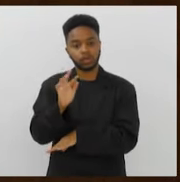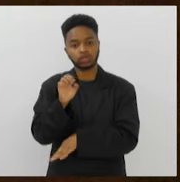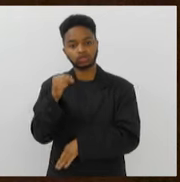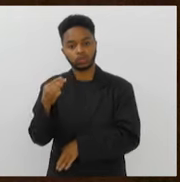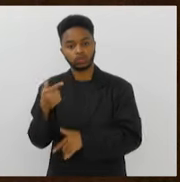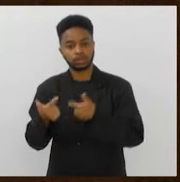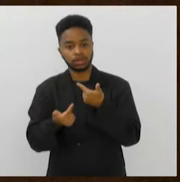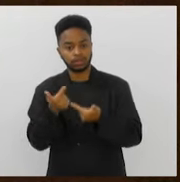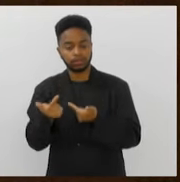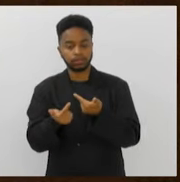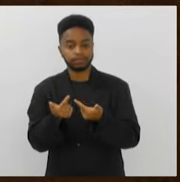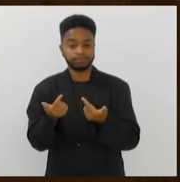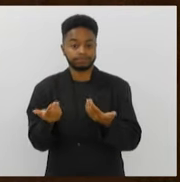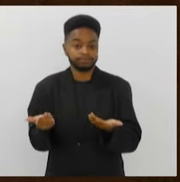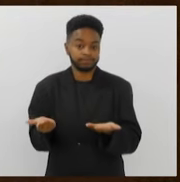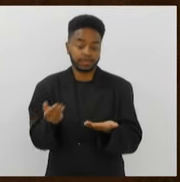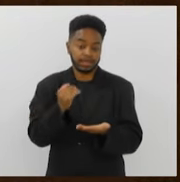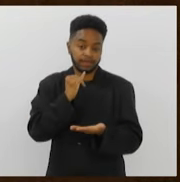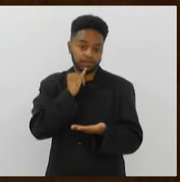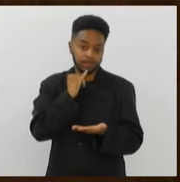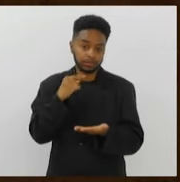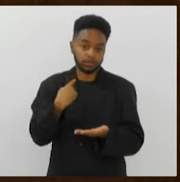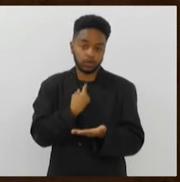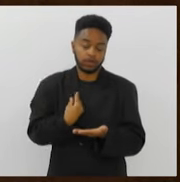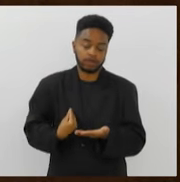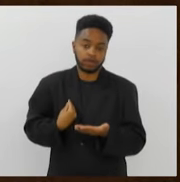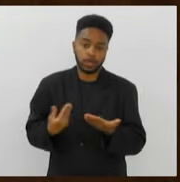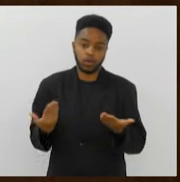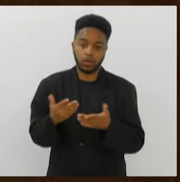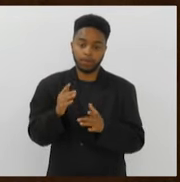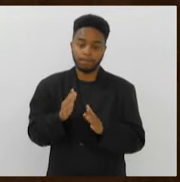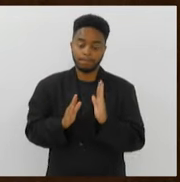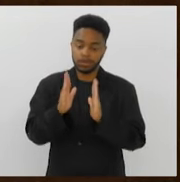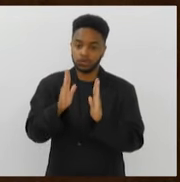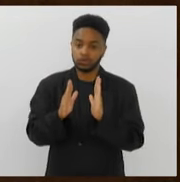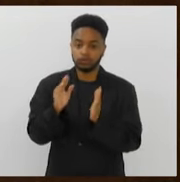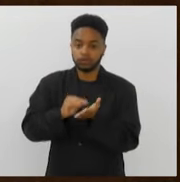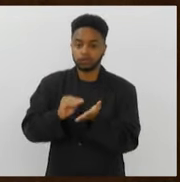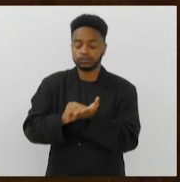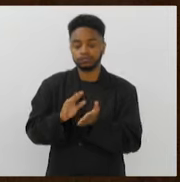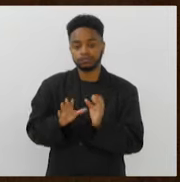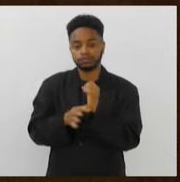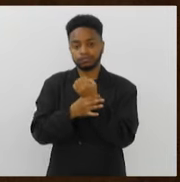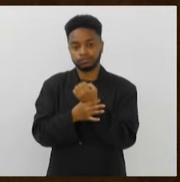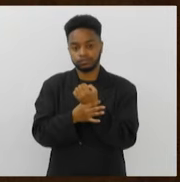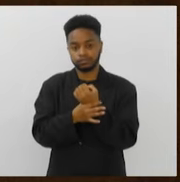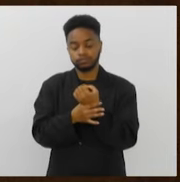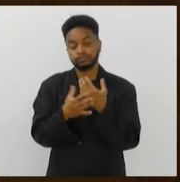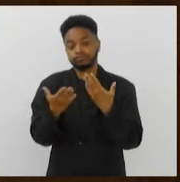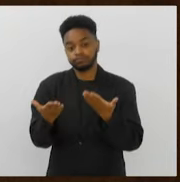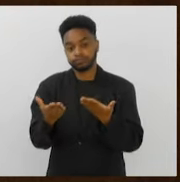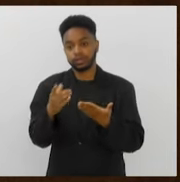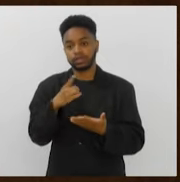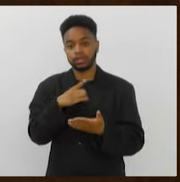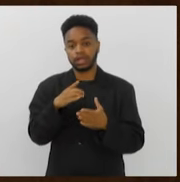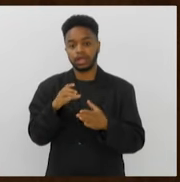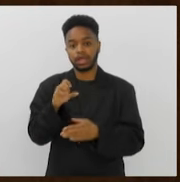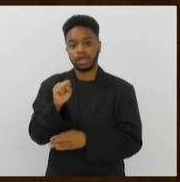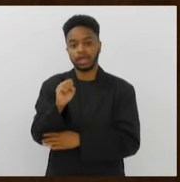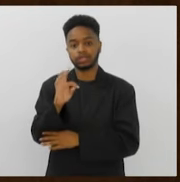trabalho, né? E, infelizmente, nós estamos vivendo uma insegurança total. Ainda vem o STF